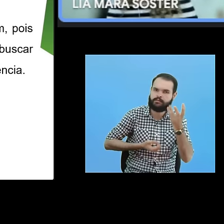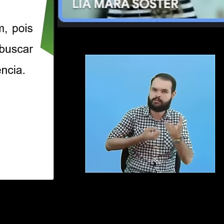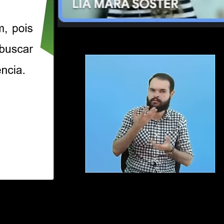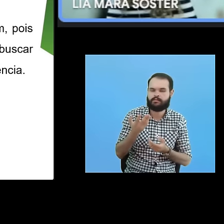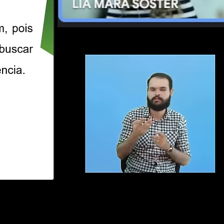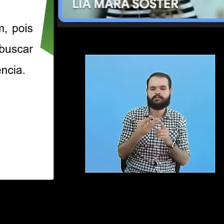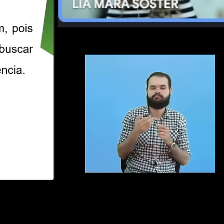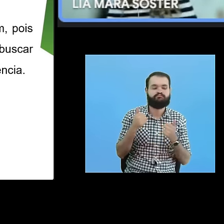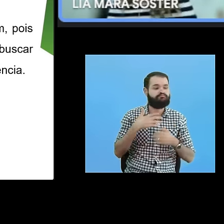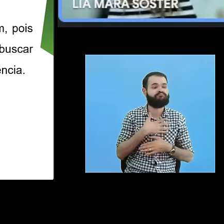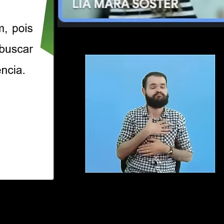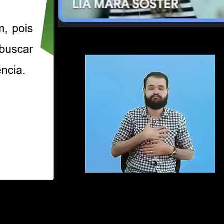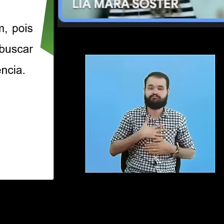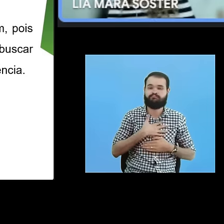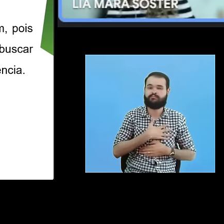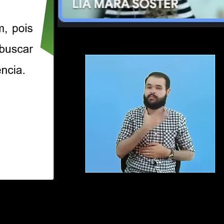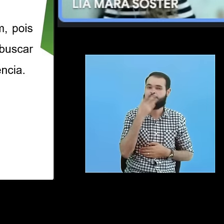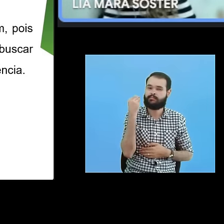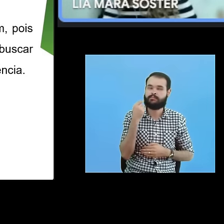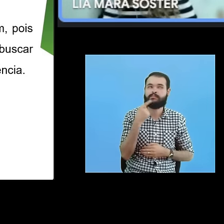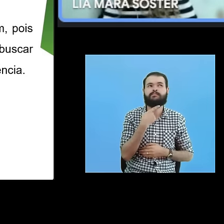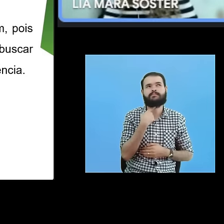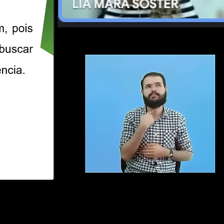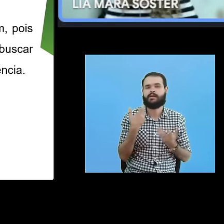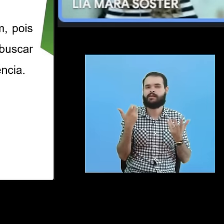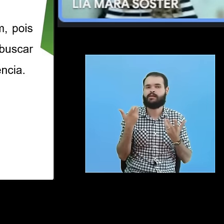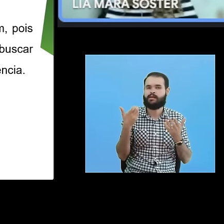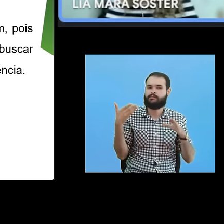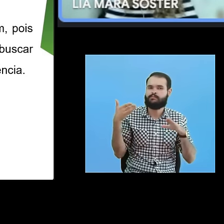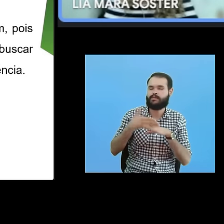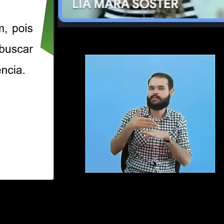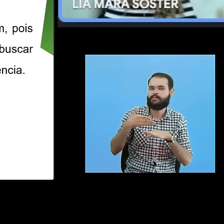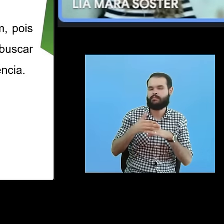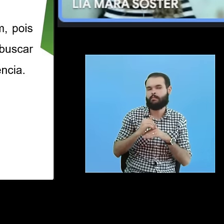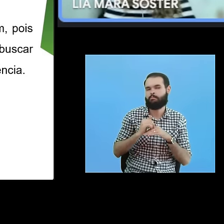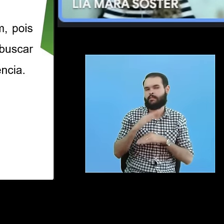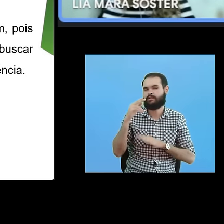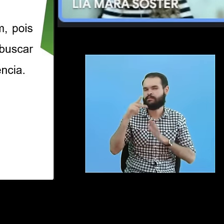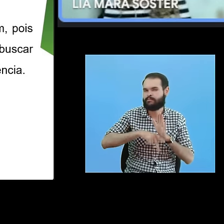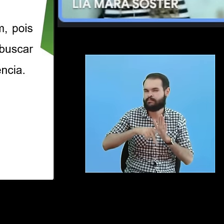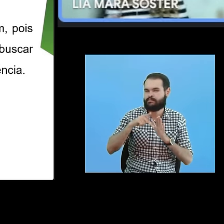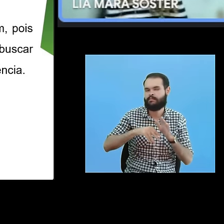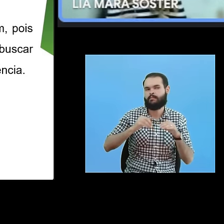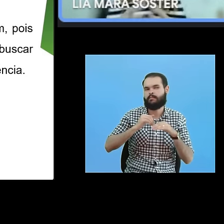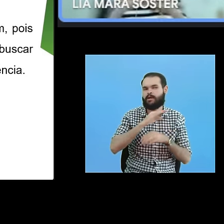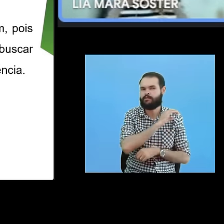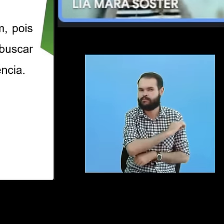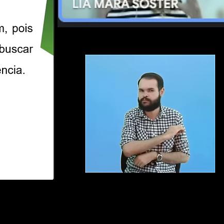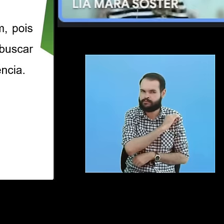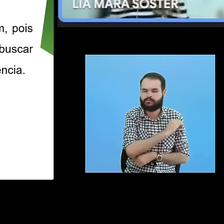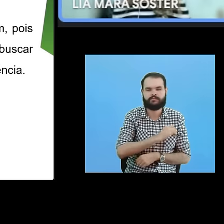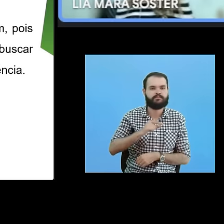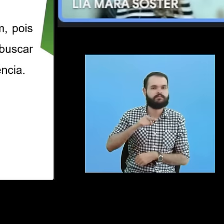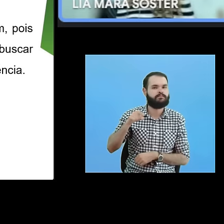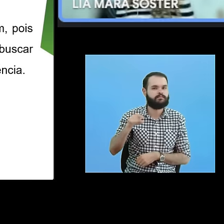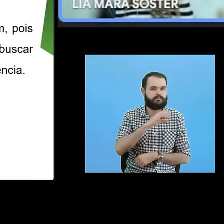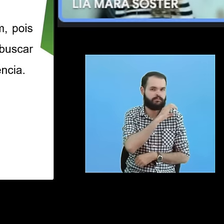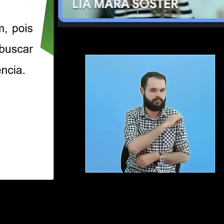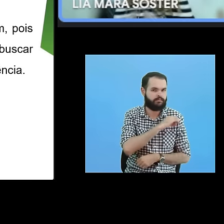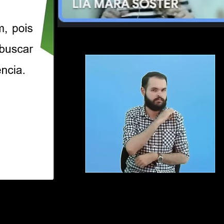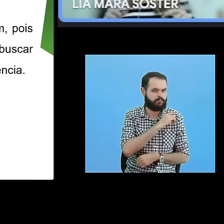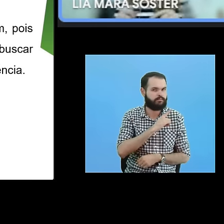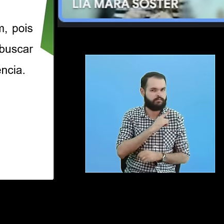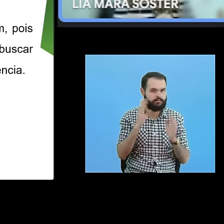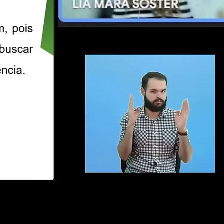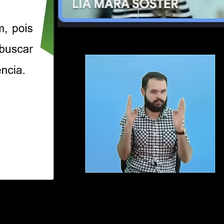de satisfação, de desejo de participar de novos projetos, de novas oficinas. Então, essas oficinas, elas têm uma